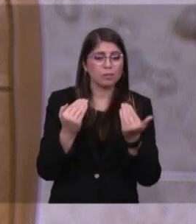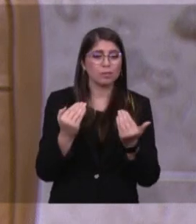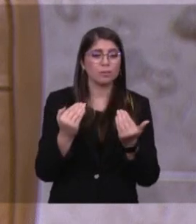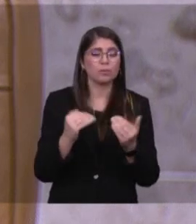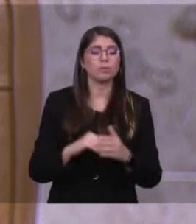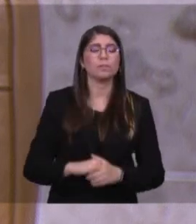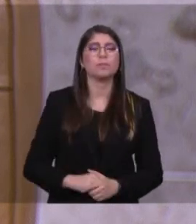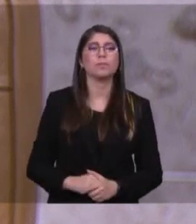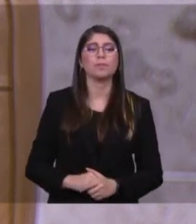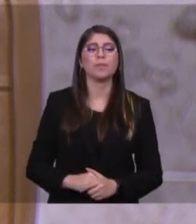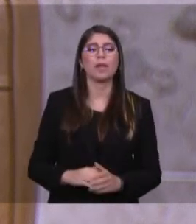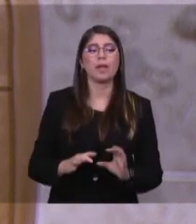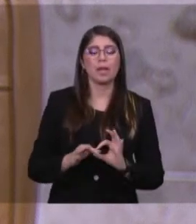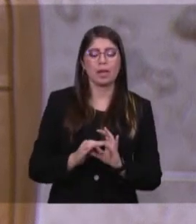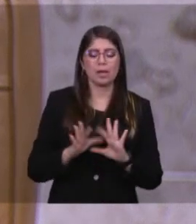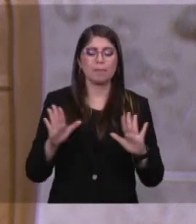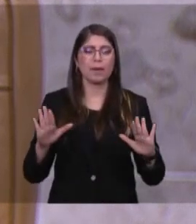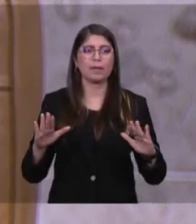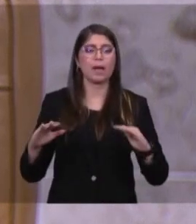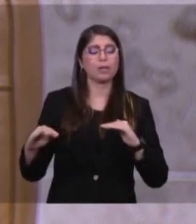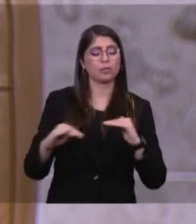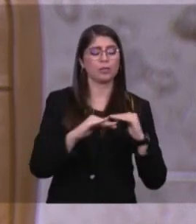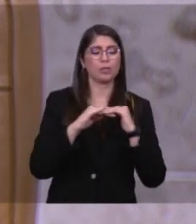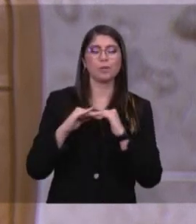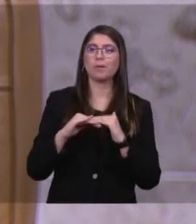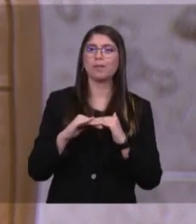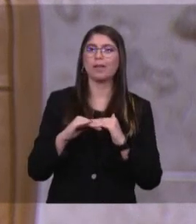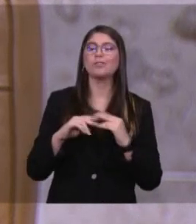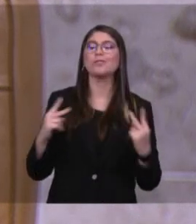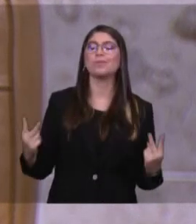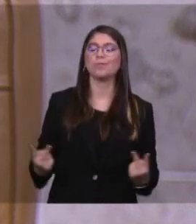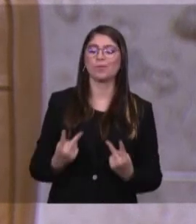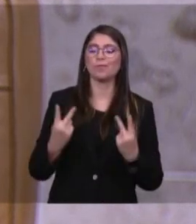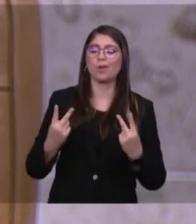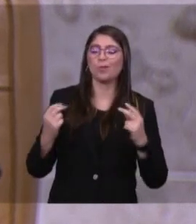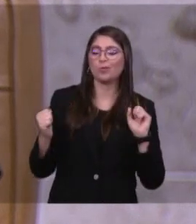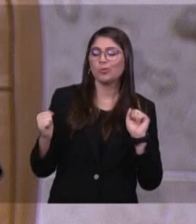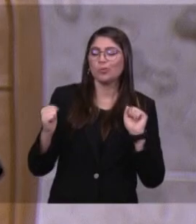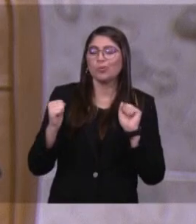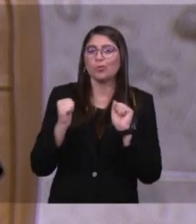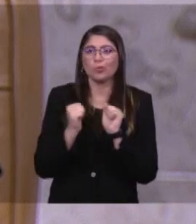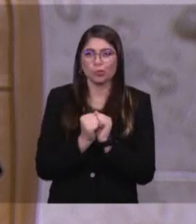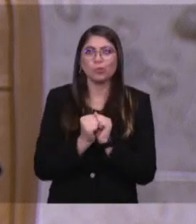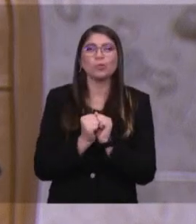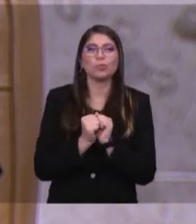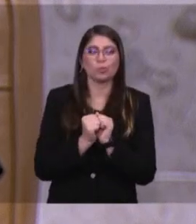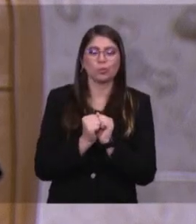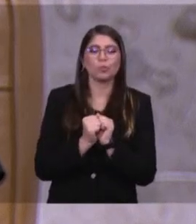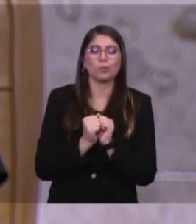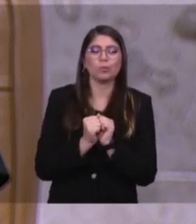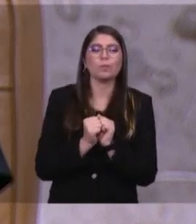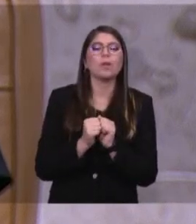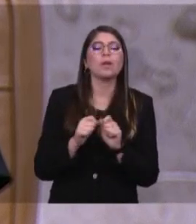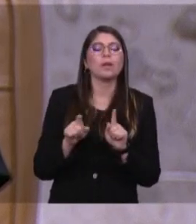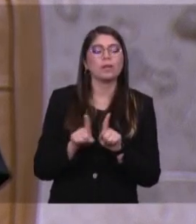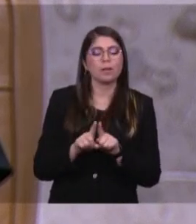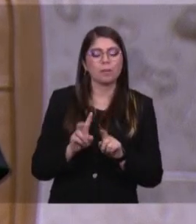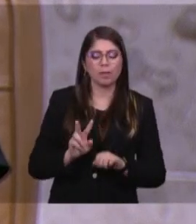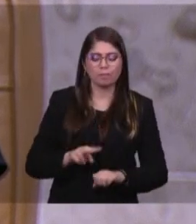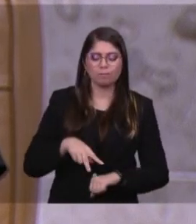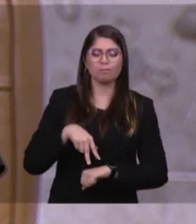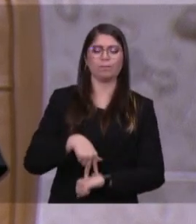proveio. Liberdade e igualdade são valores que, juntamente, se afirmam e, juntamente, se mantêm de